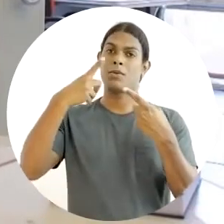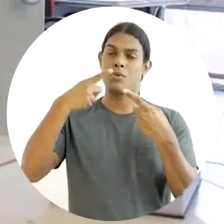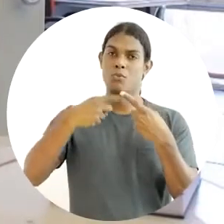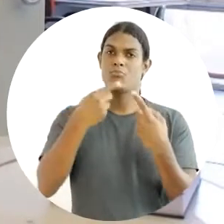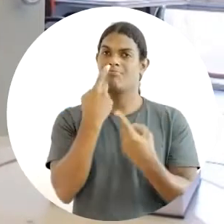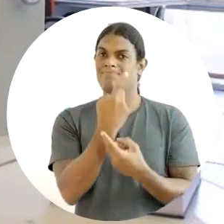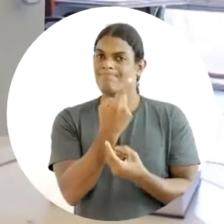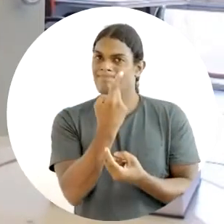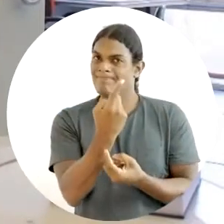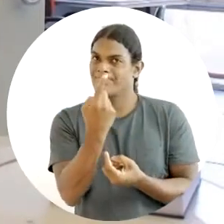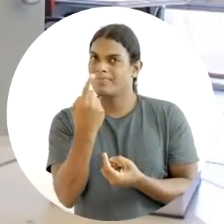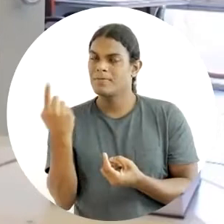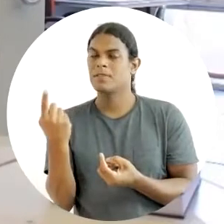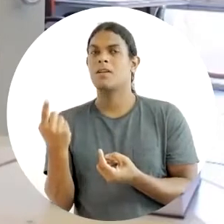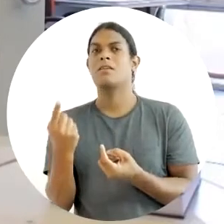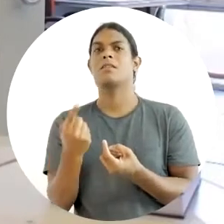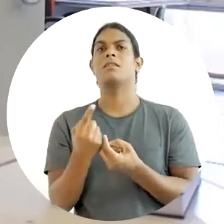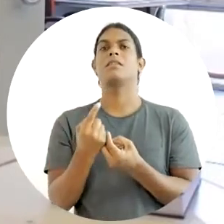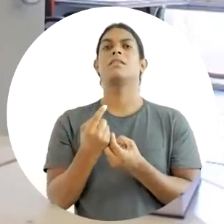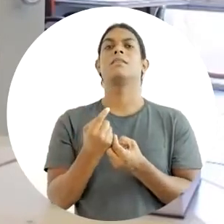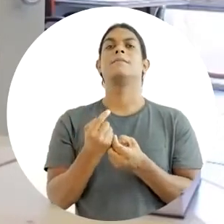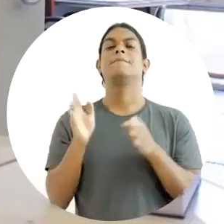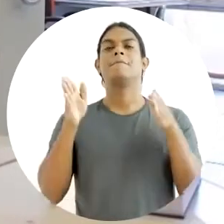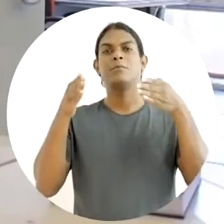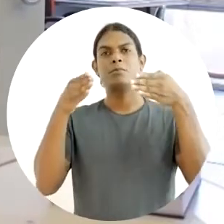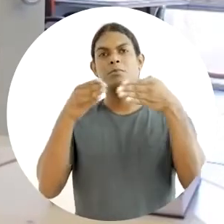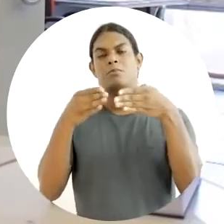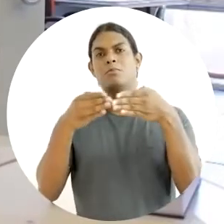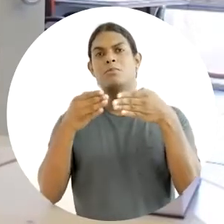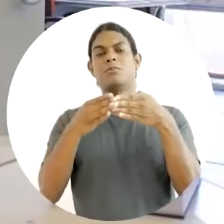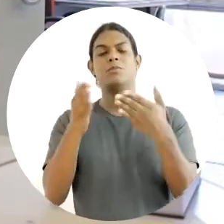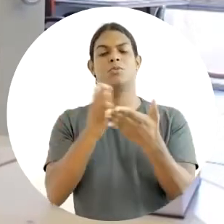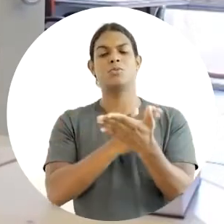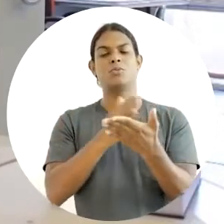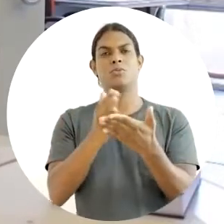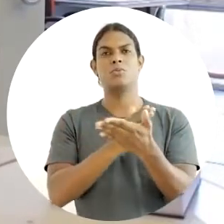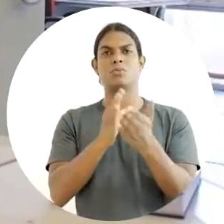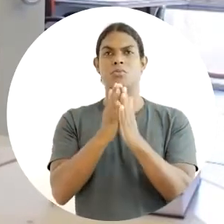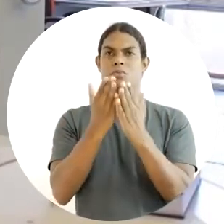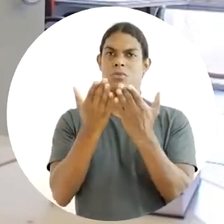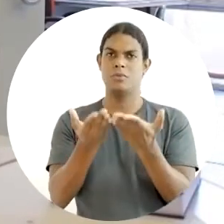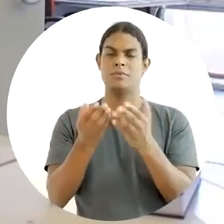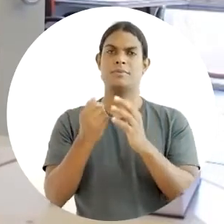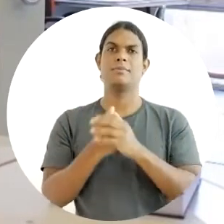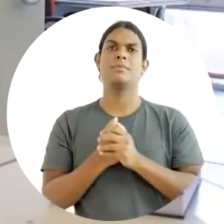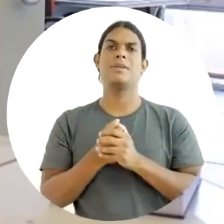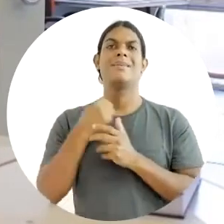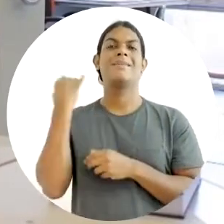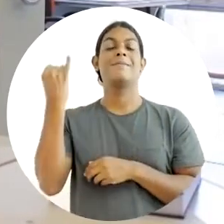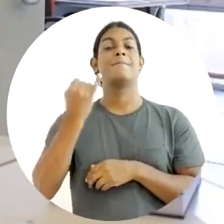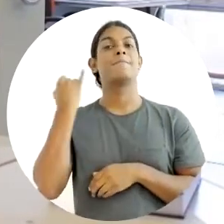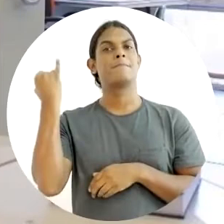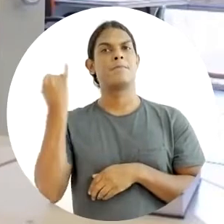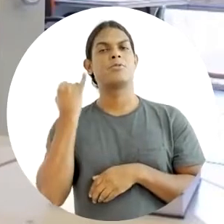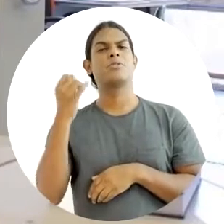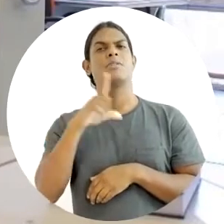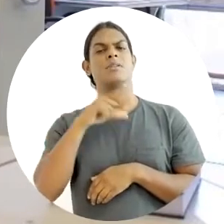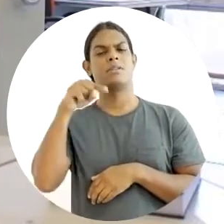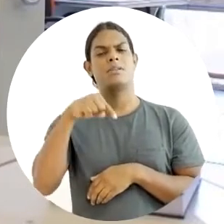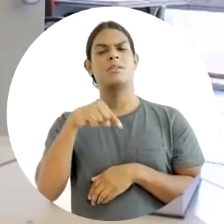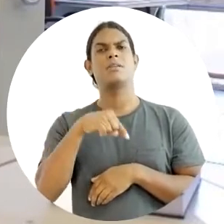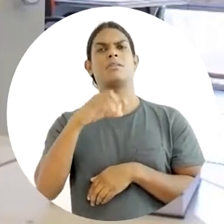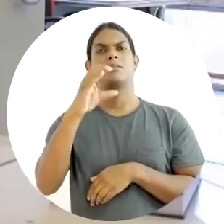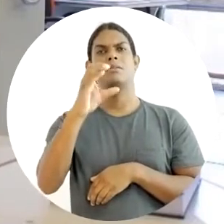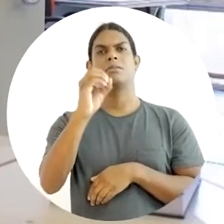cada capítulo para o item que estiver catalogando. É fundamental que se tenha o código